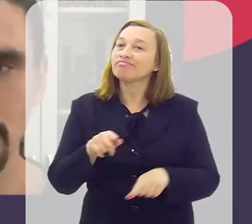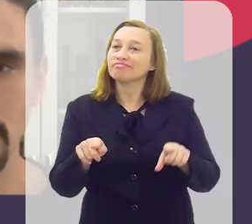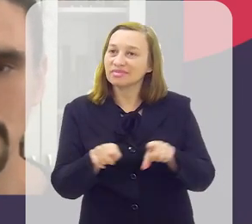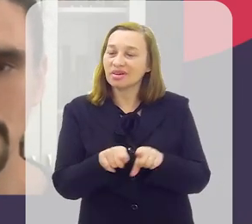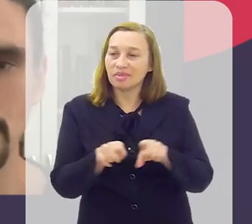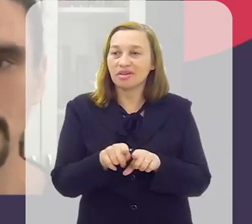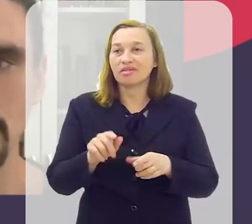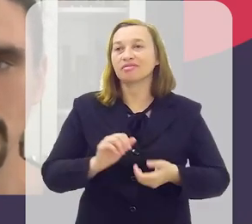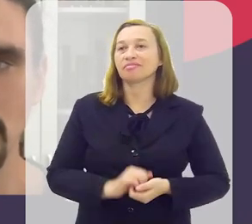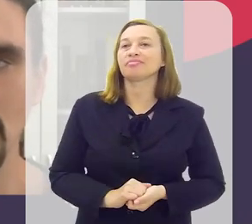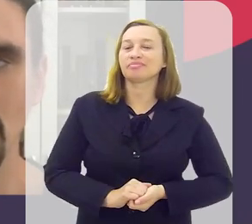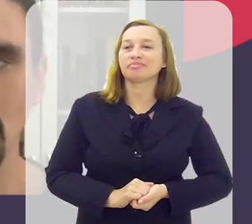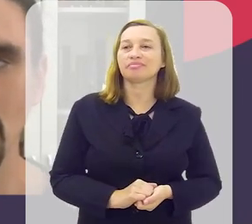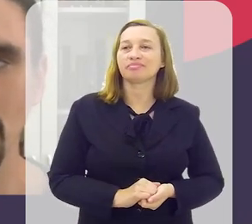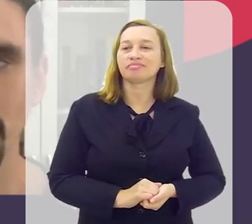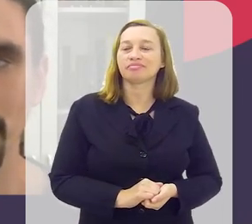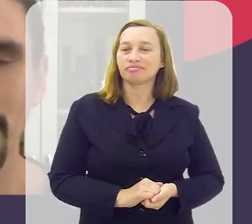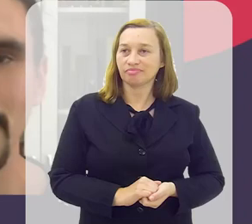pontuou sobre isso.